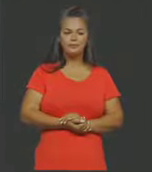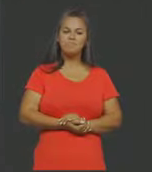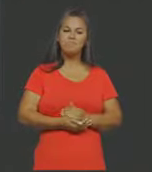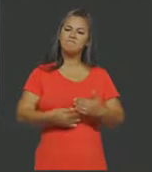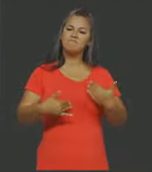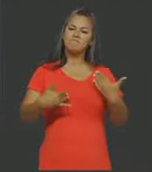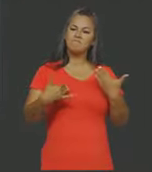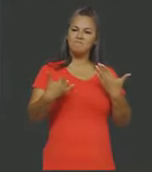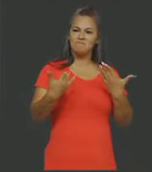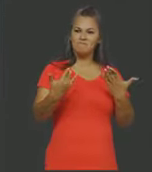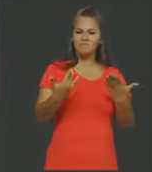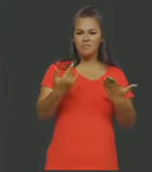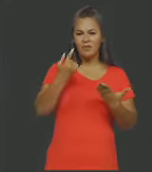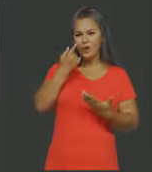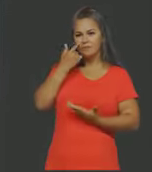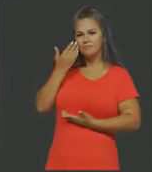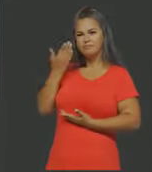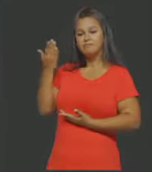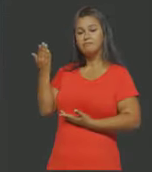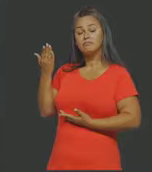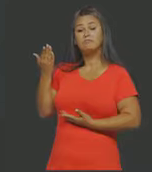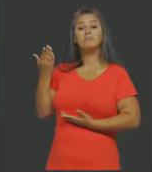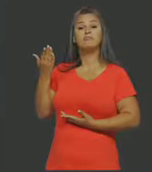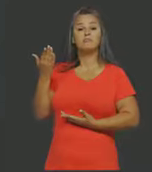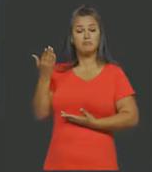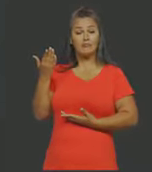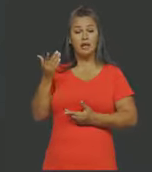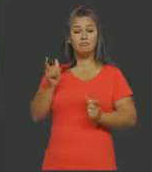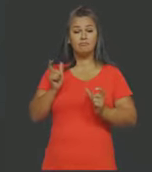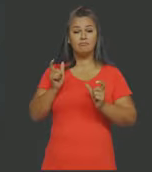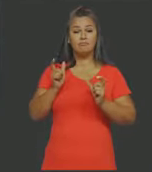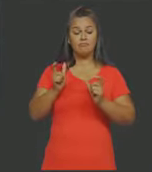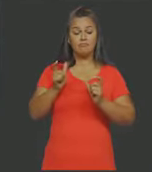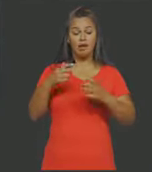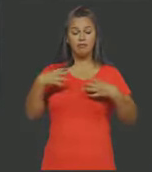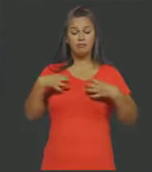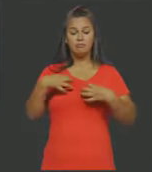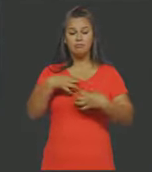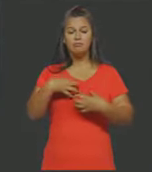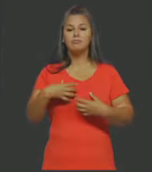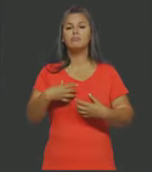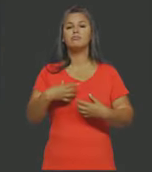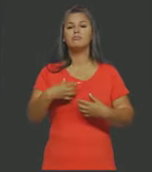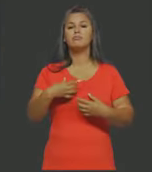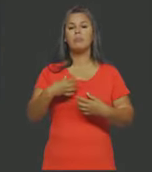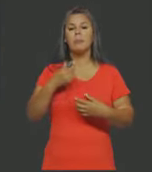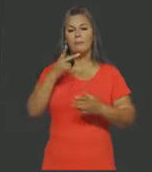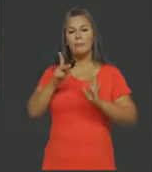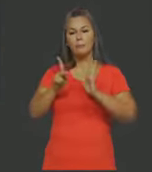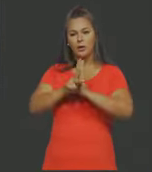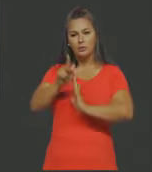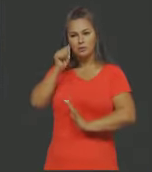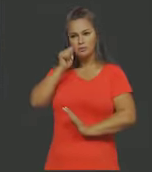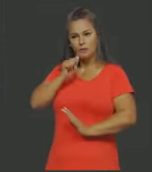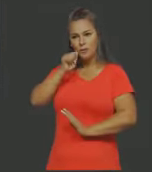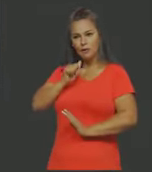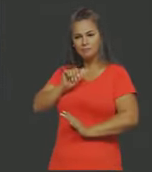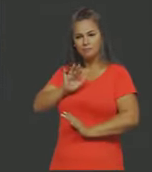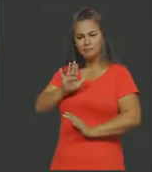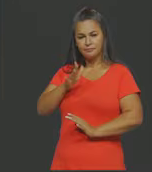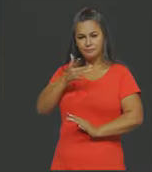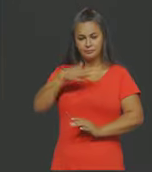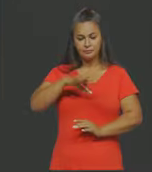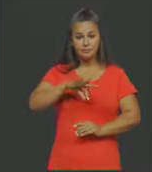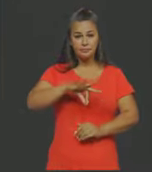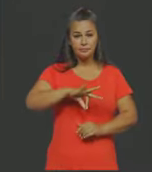Bem, vamos lá. Sistema reprodutor feminino. Nessa imagem aqui, eu estou mostrando esse